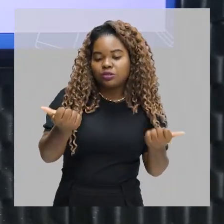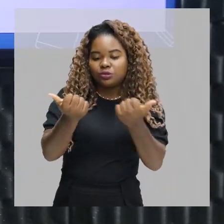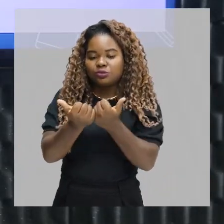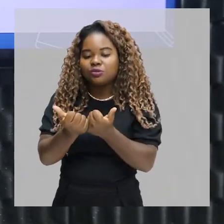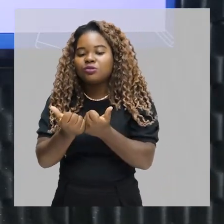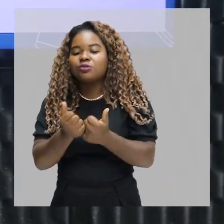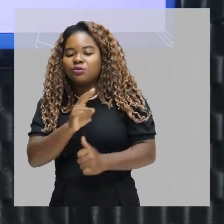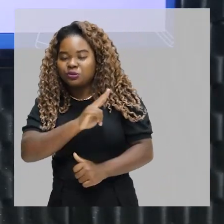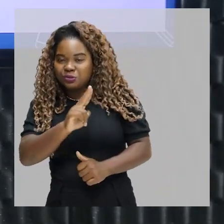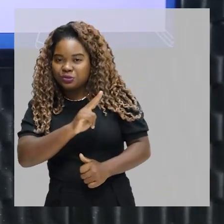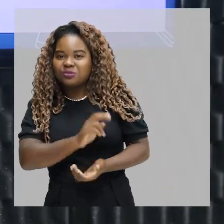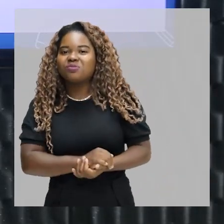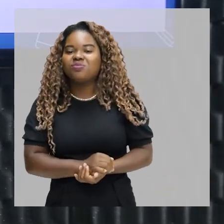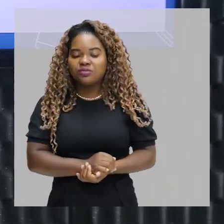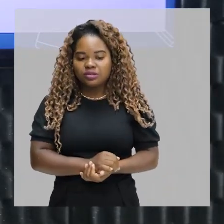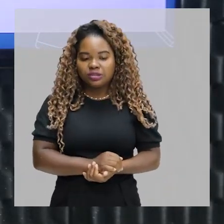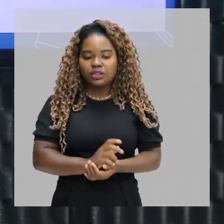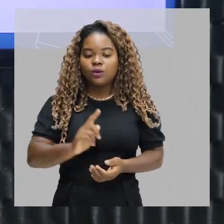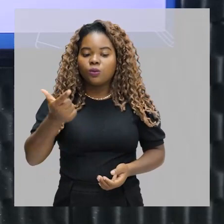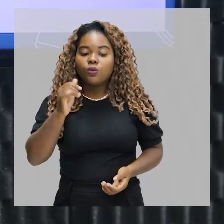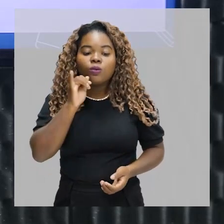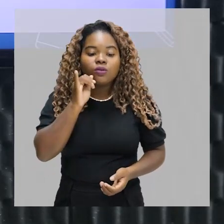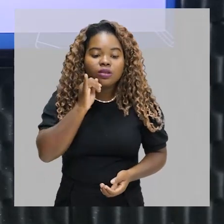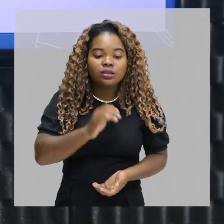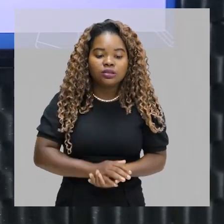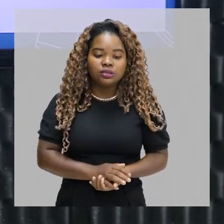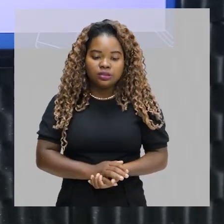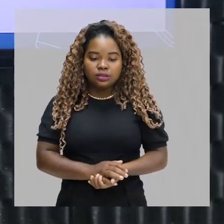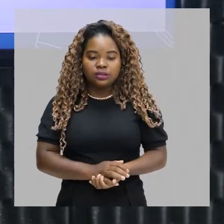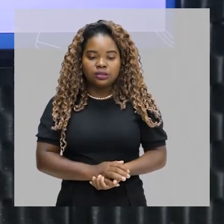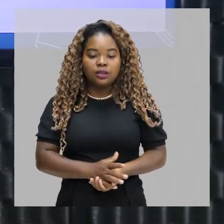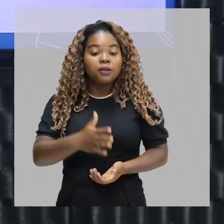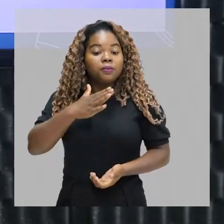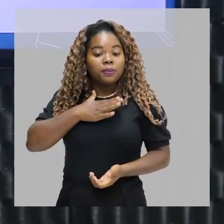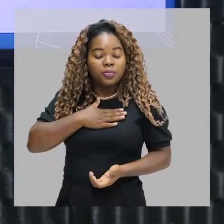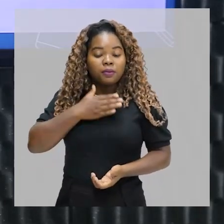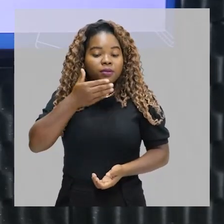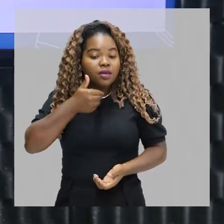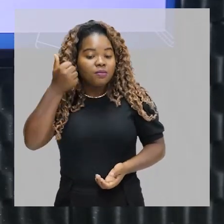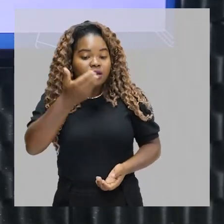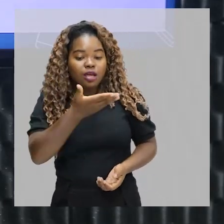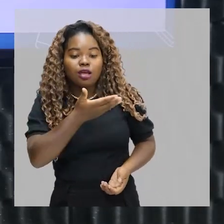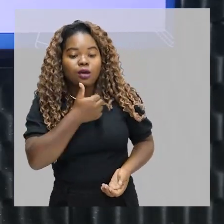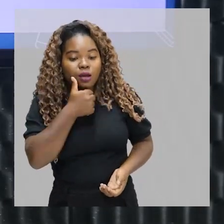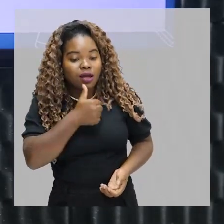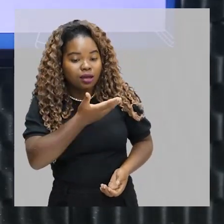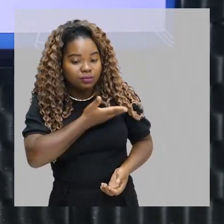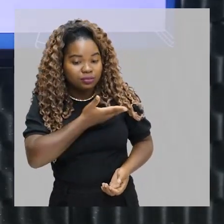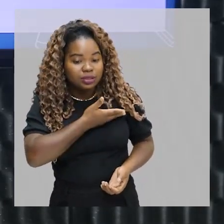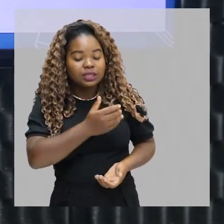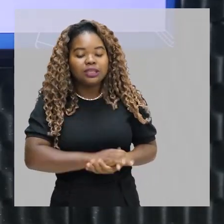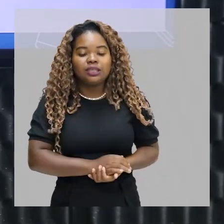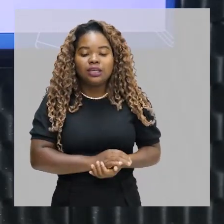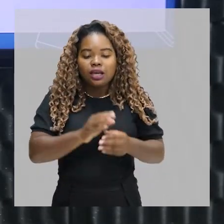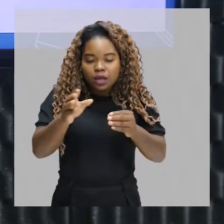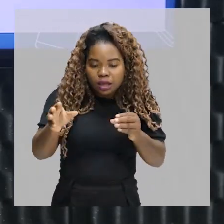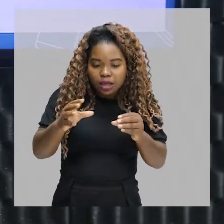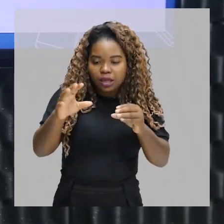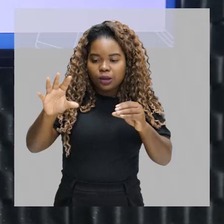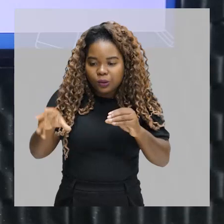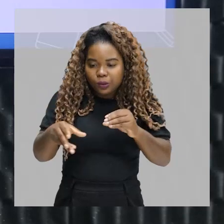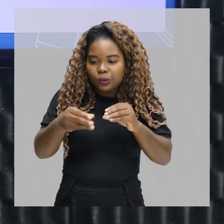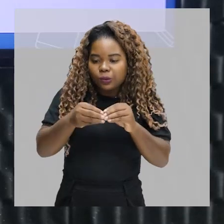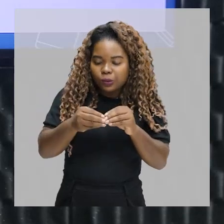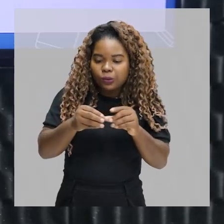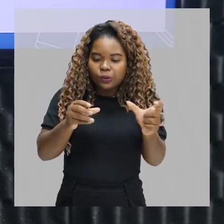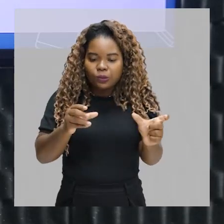No exemplo de baixo, my best friend, minha melhor amiga, é um complemento. O